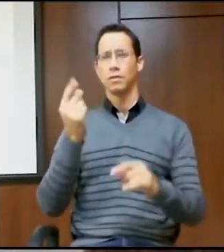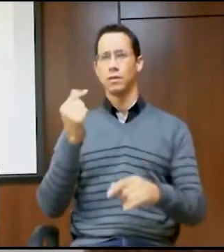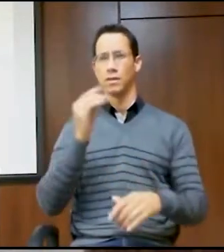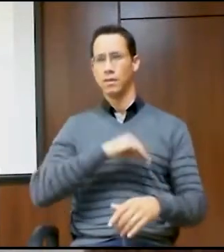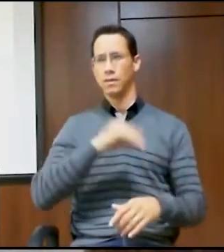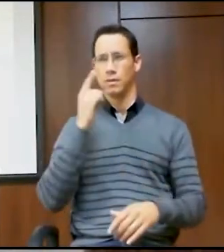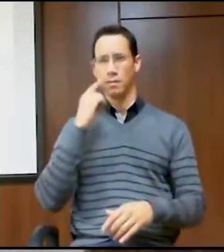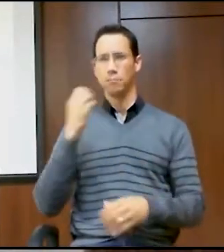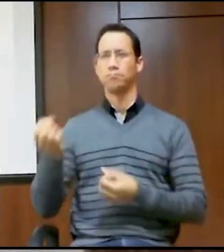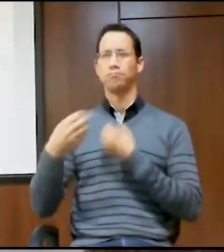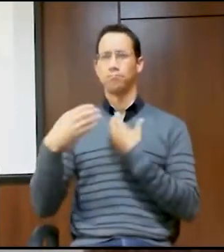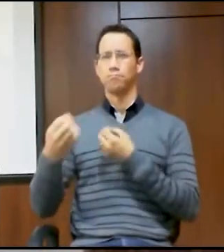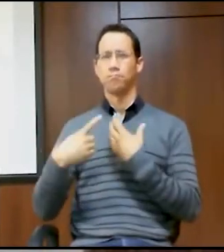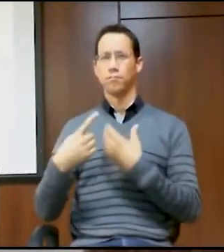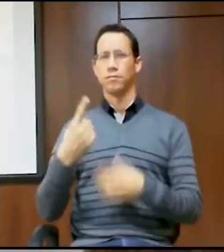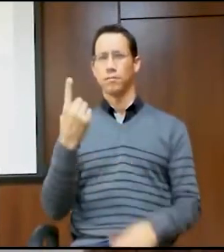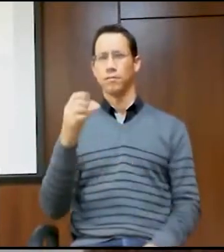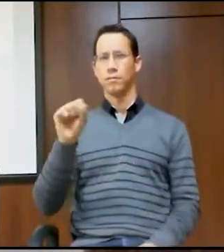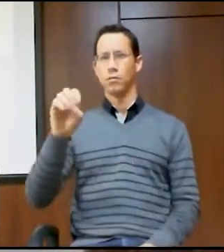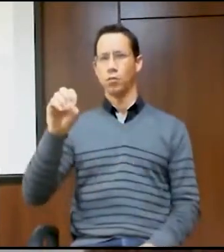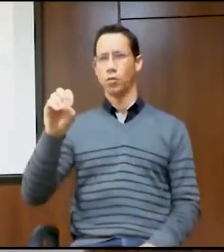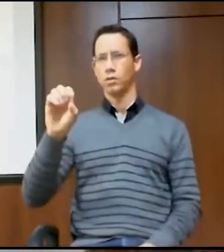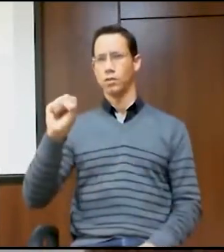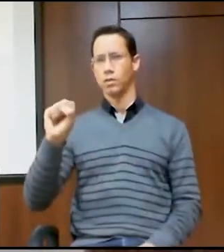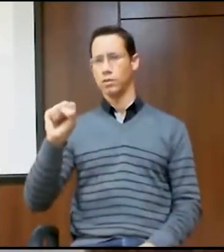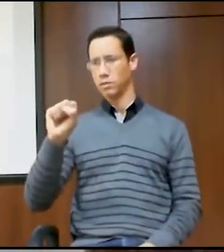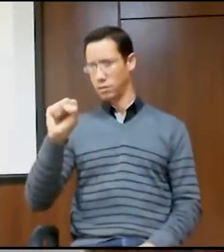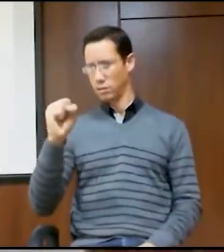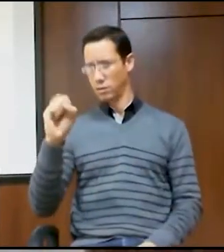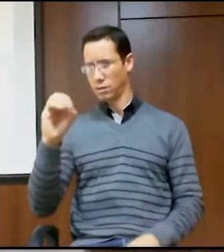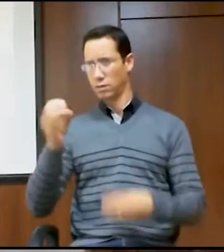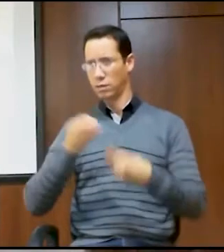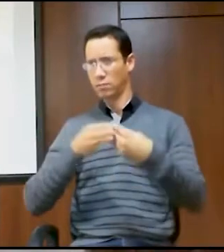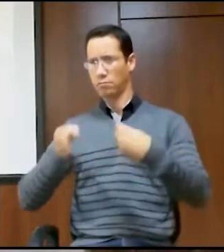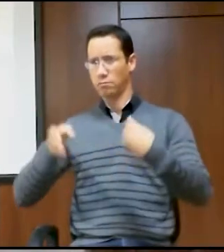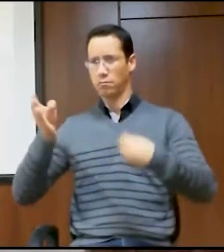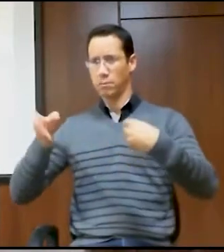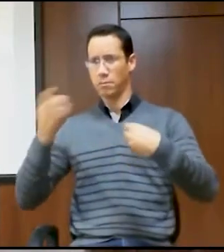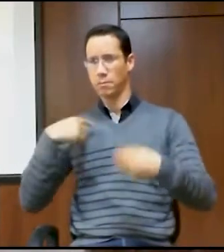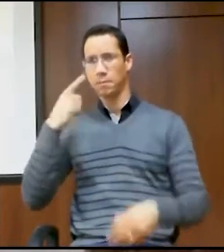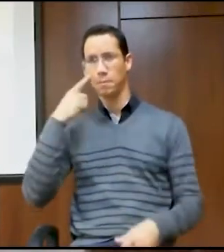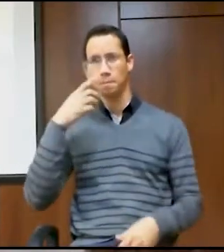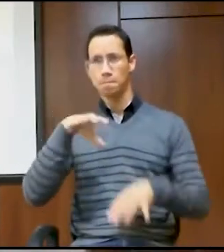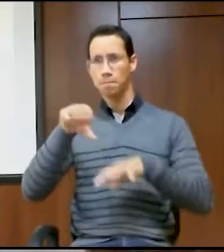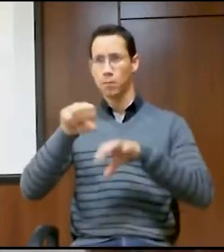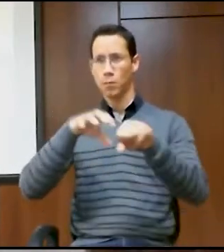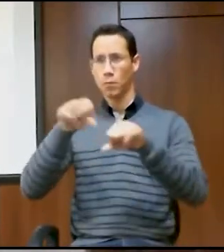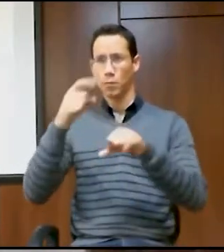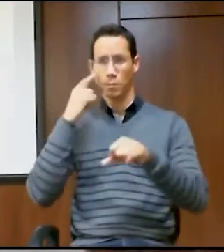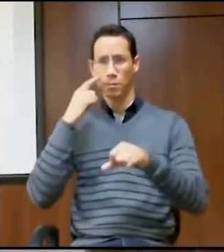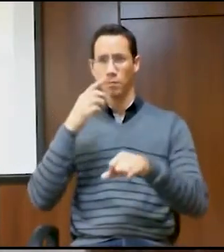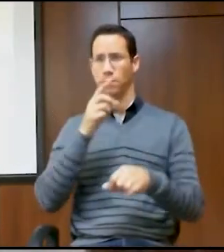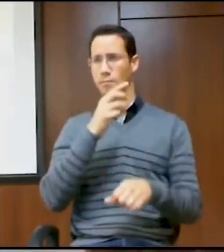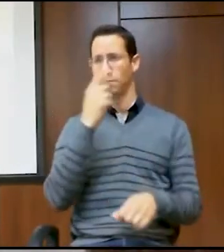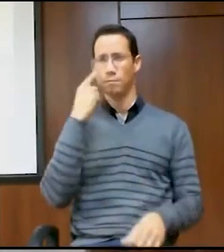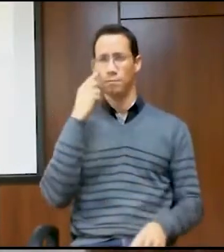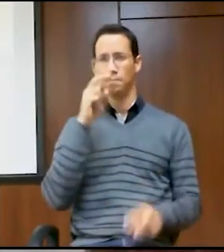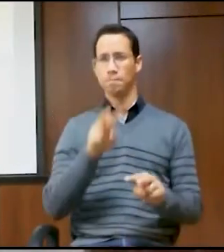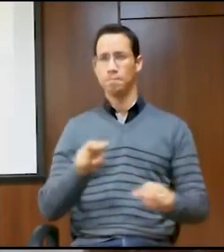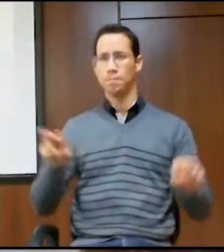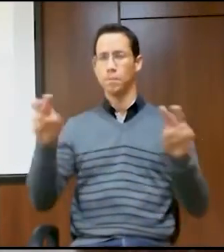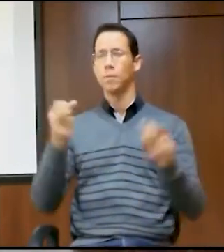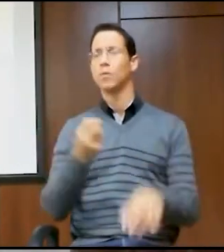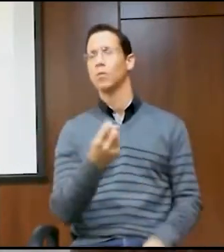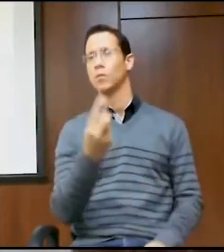isso lá nos anos 80, mas que é muito forte quando a gente olha para as ocupações, quando a gente olha para o quanto